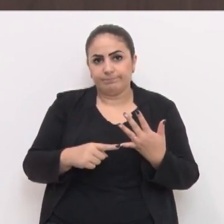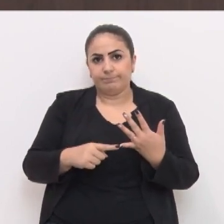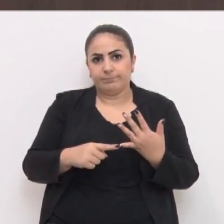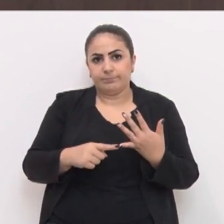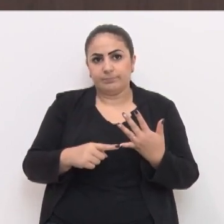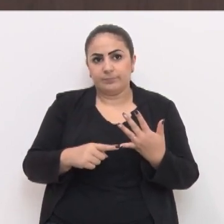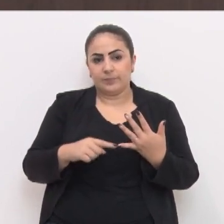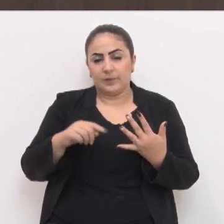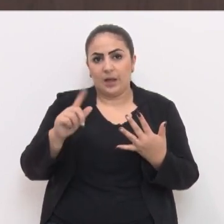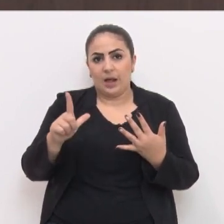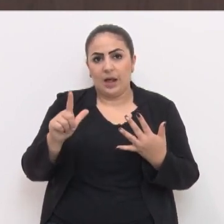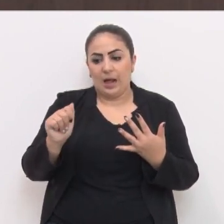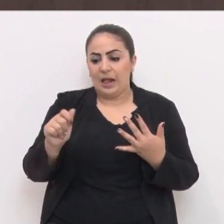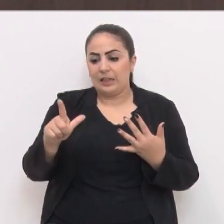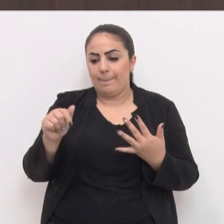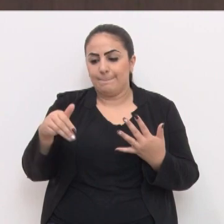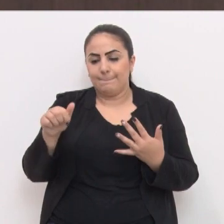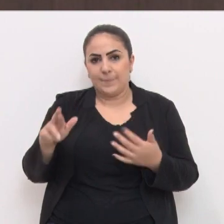Almir,